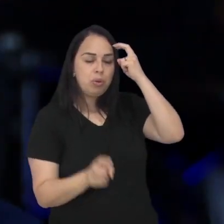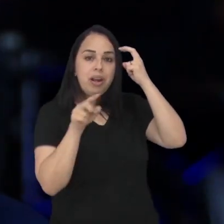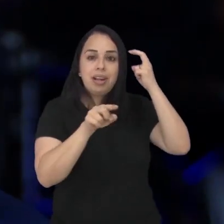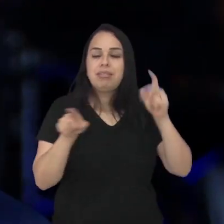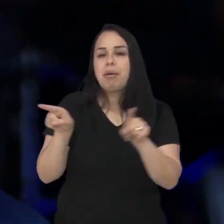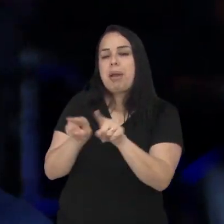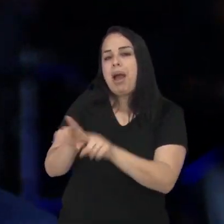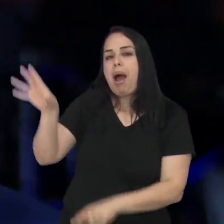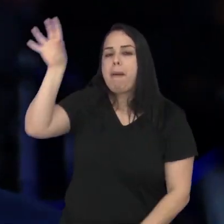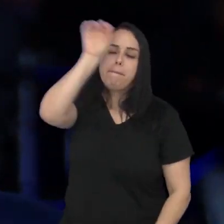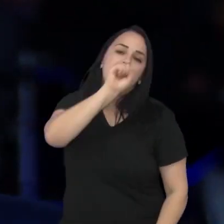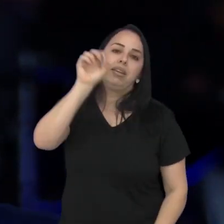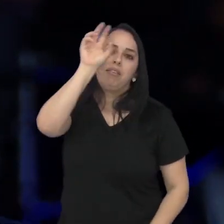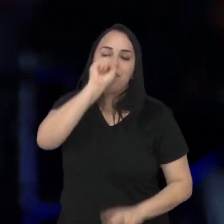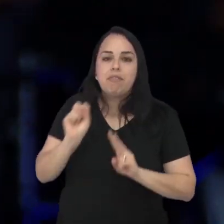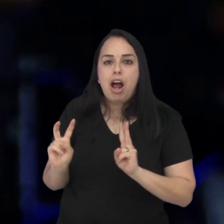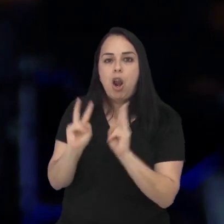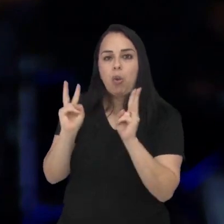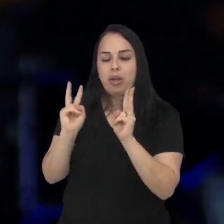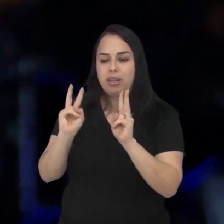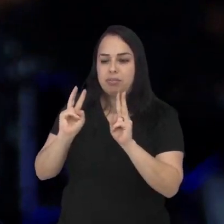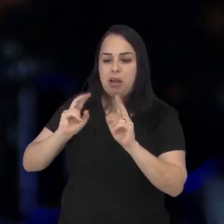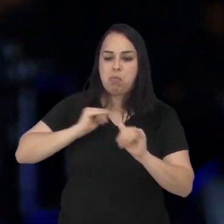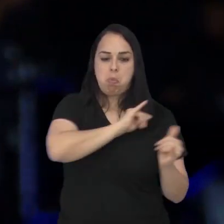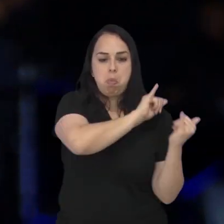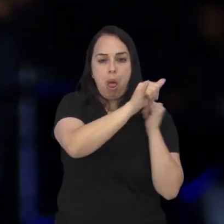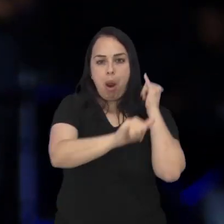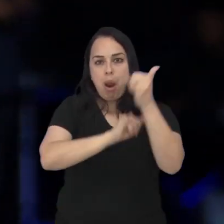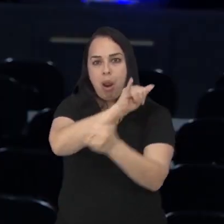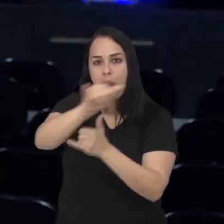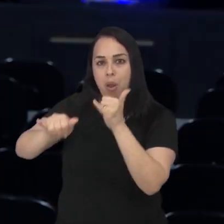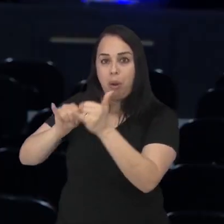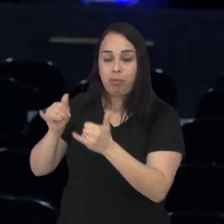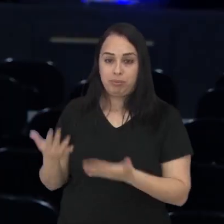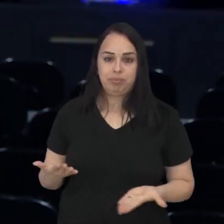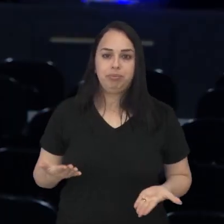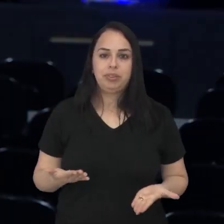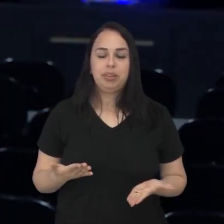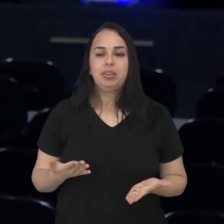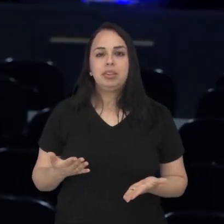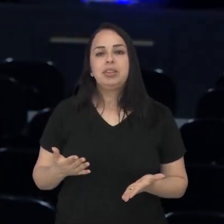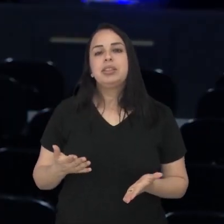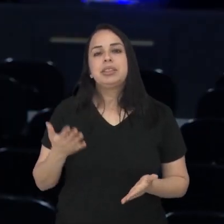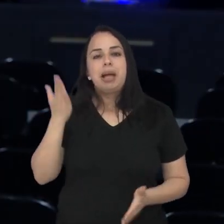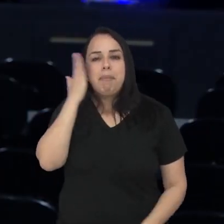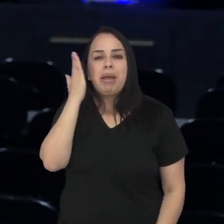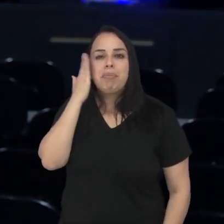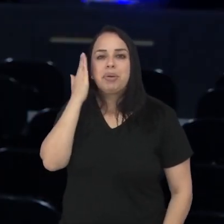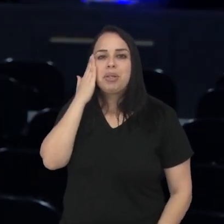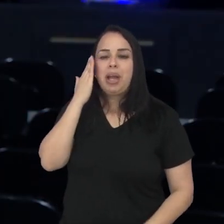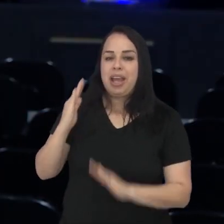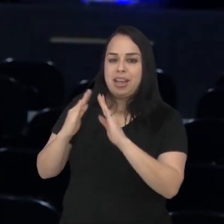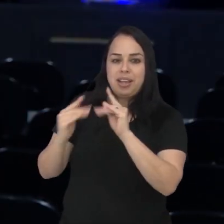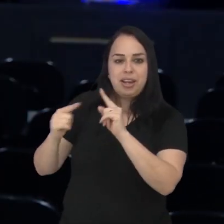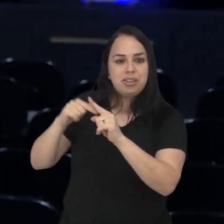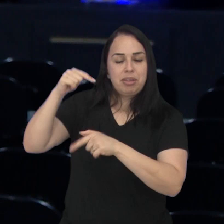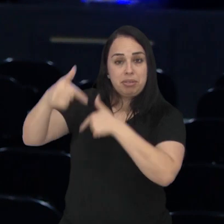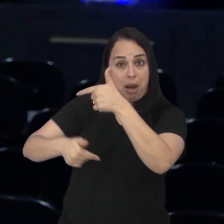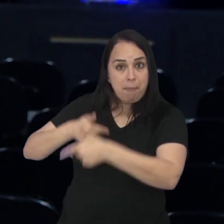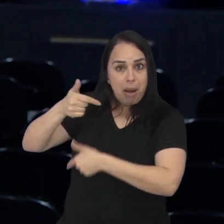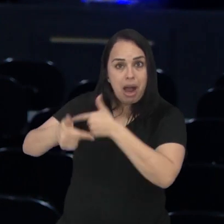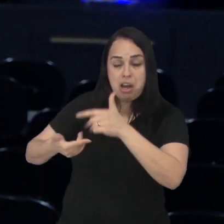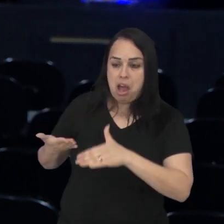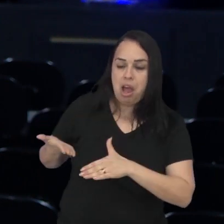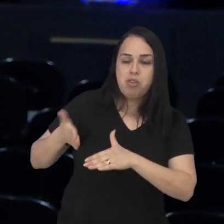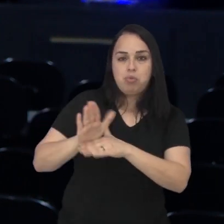também aprendam valores que serão multiplicados para toda a sociedade. Sim, com certeza. O reconhecimento de um trabalho que a igreja presta